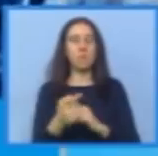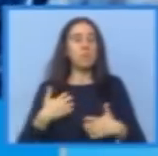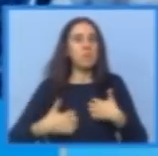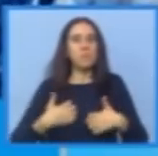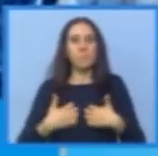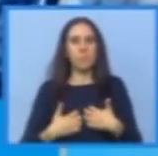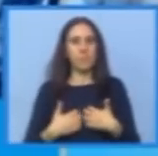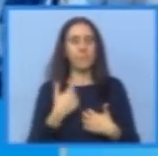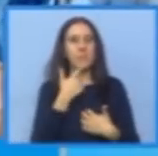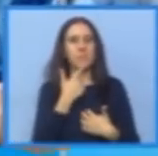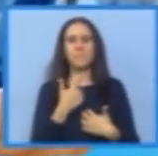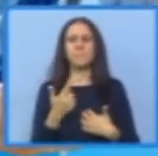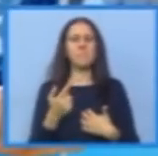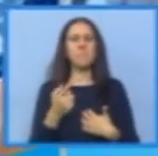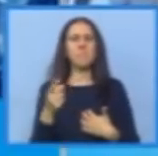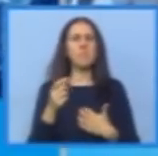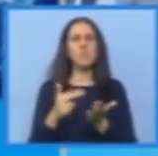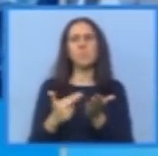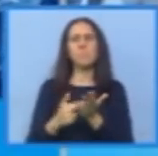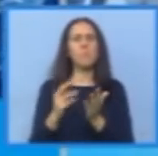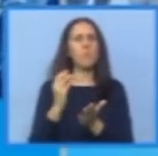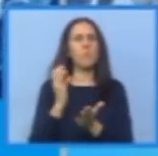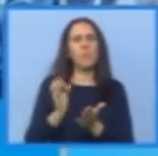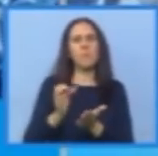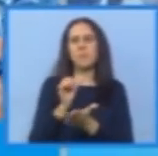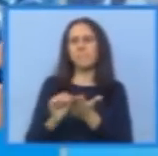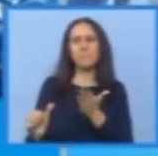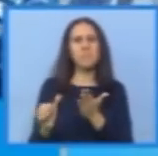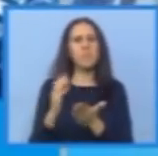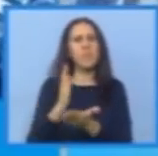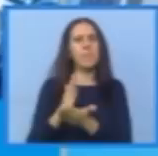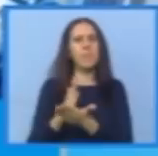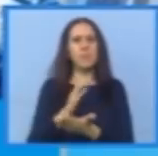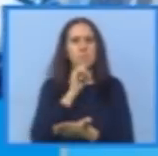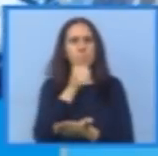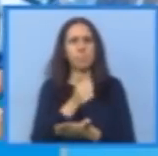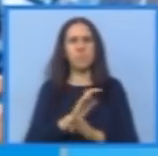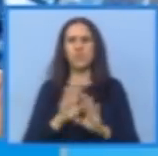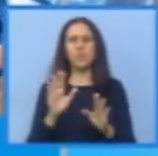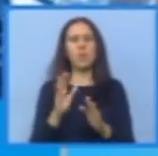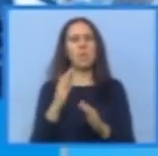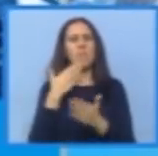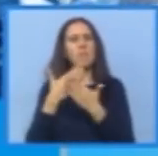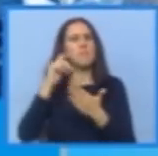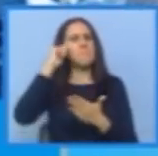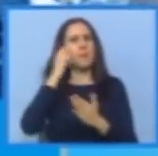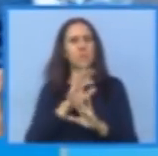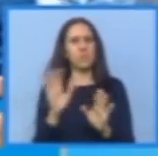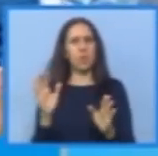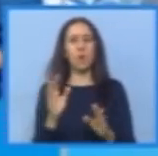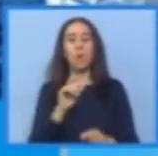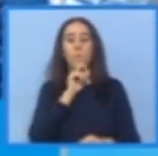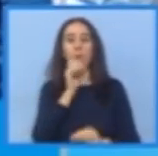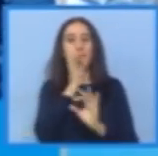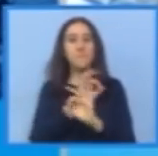quer dizer, já não vale a pena esperar. Está tudo acabado, já não temos hipótese, já demos tudo para o torto, tivemos uma